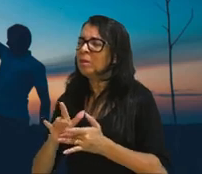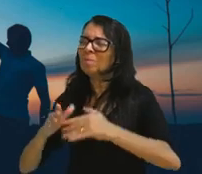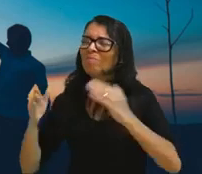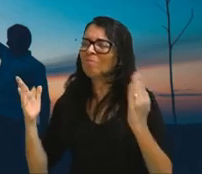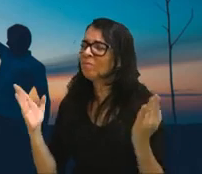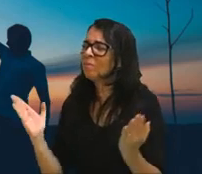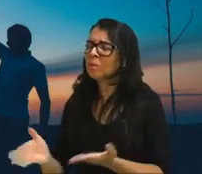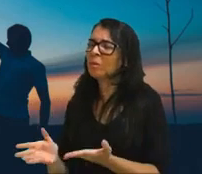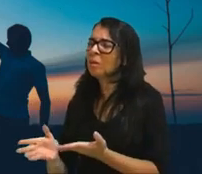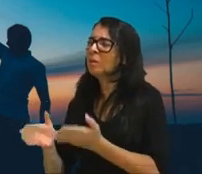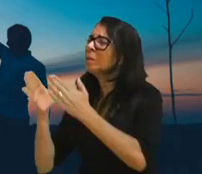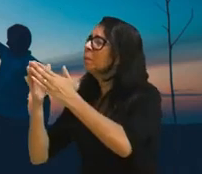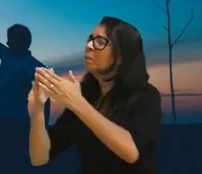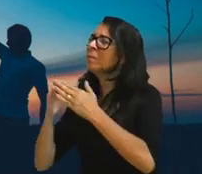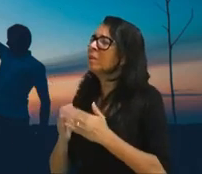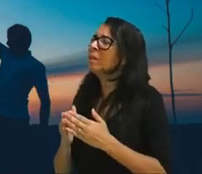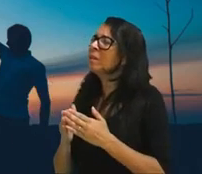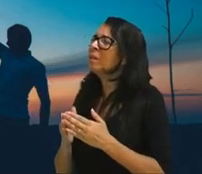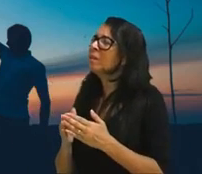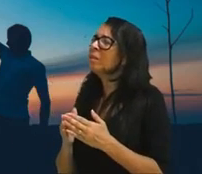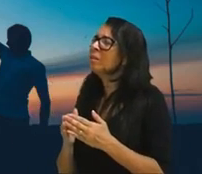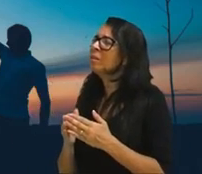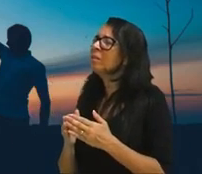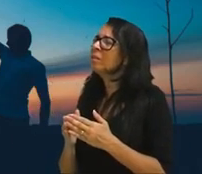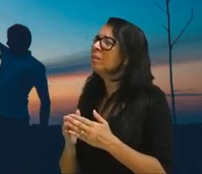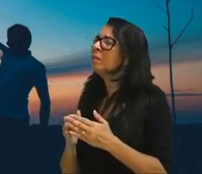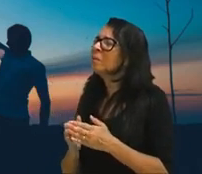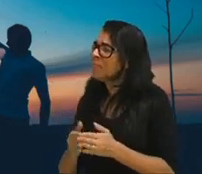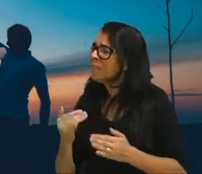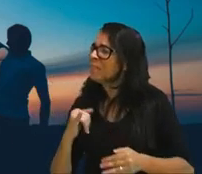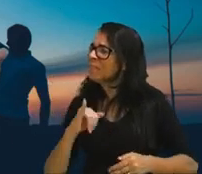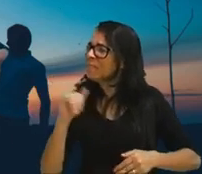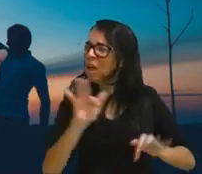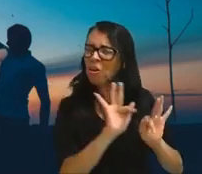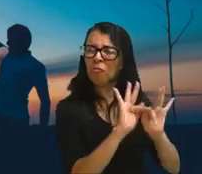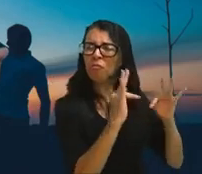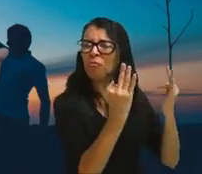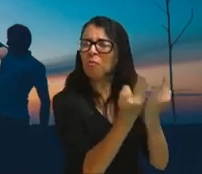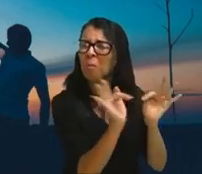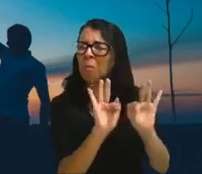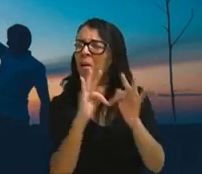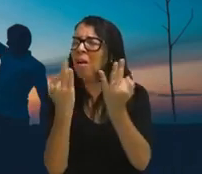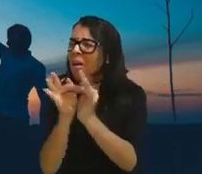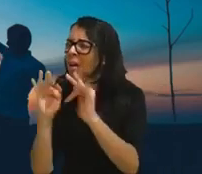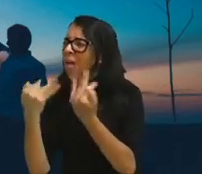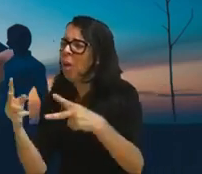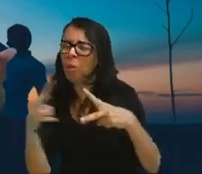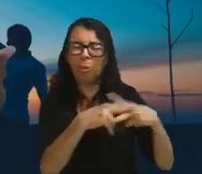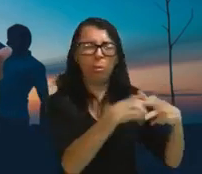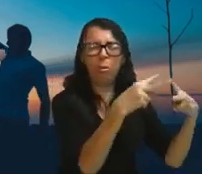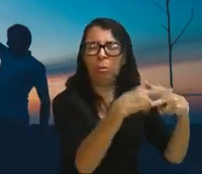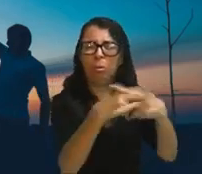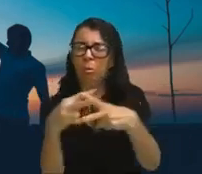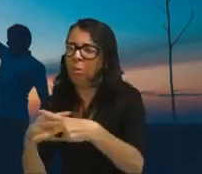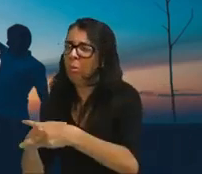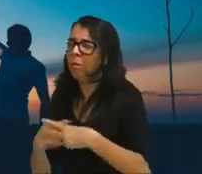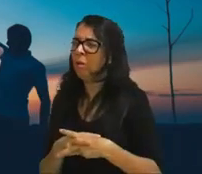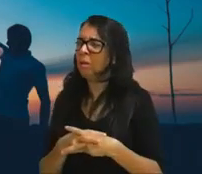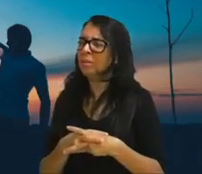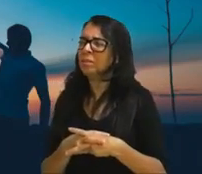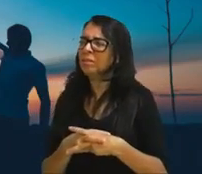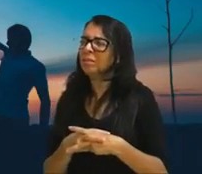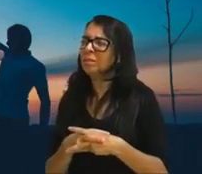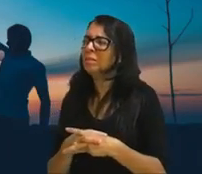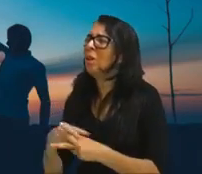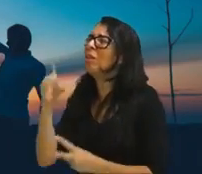estão em luta, em pé de guerra entre si mesmas, Senhor, que o Senhor possa, Deus, entrar com providência,